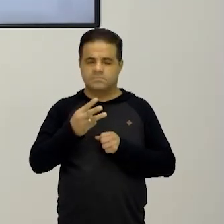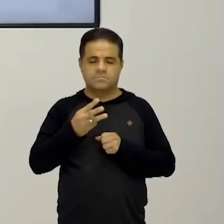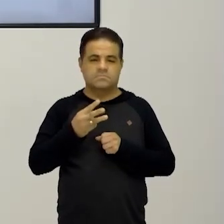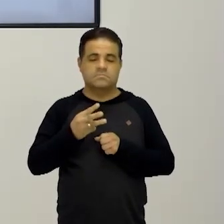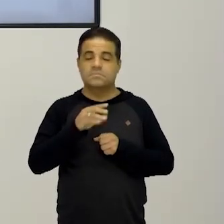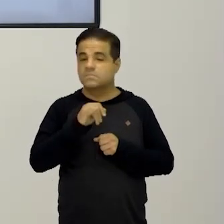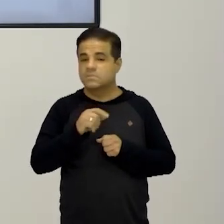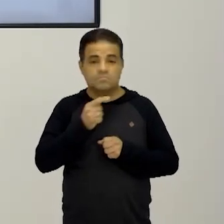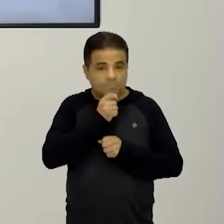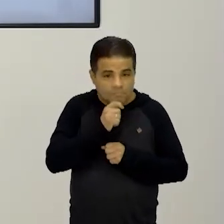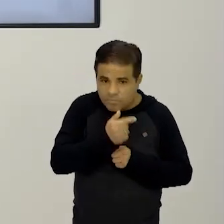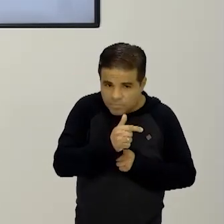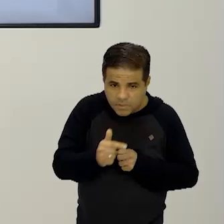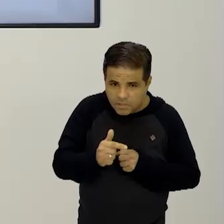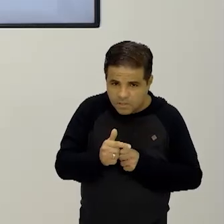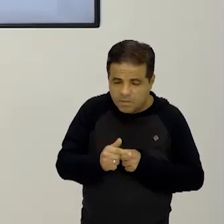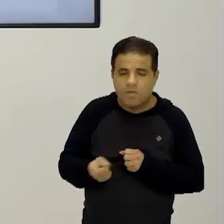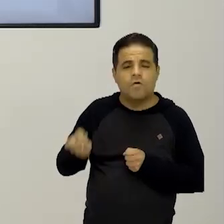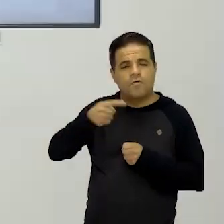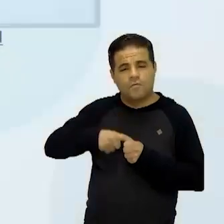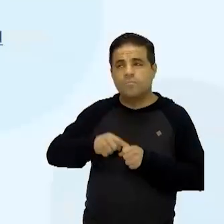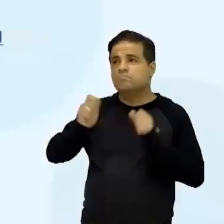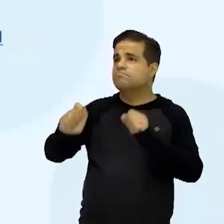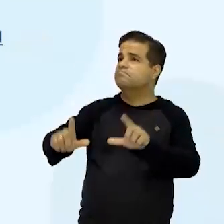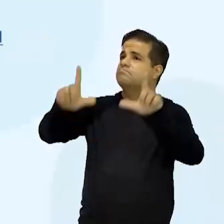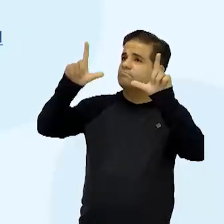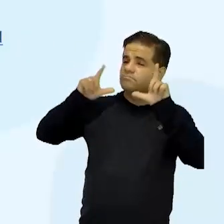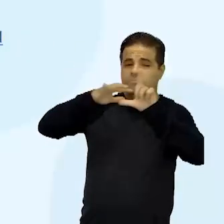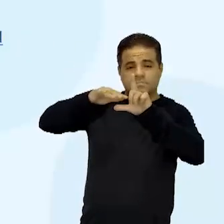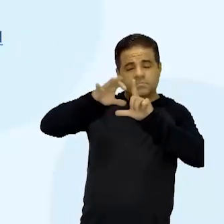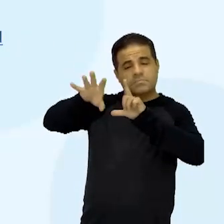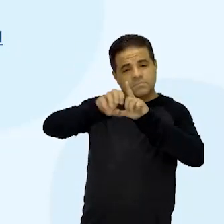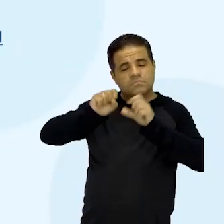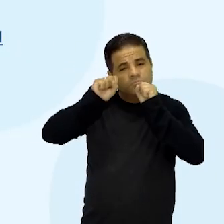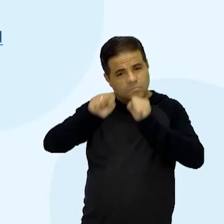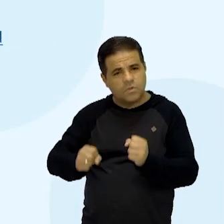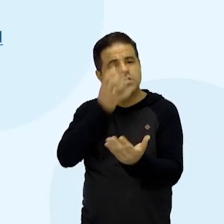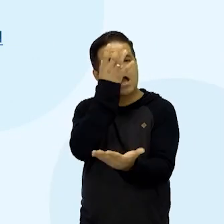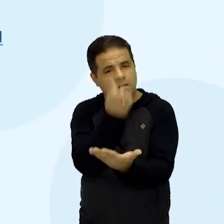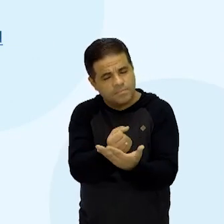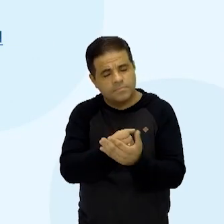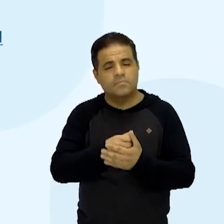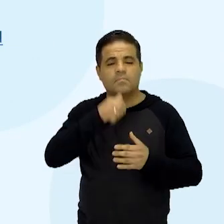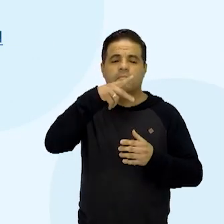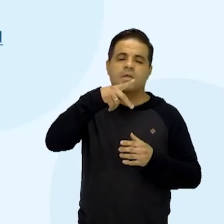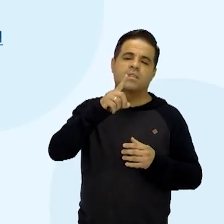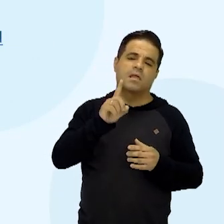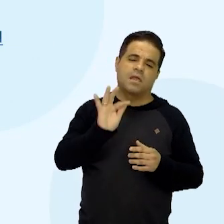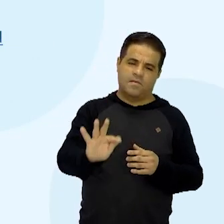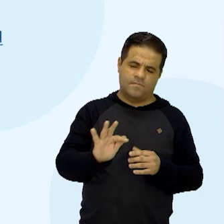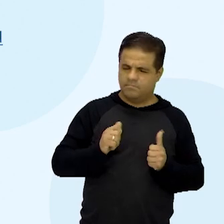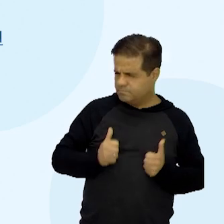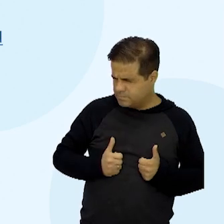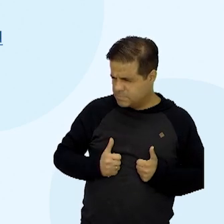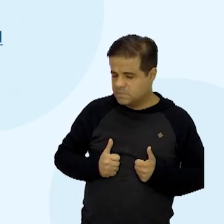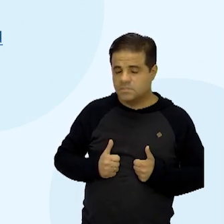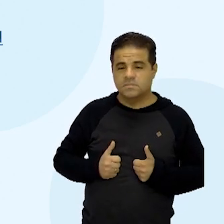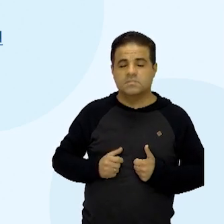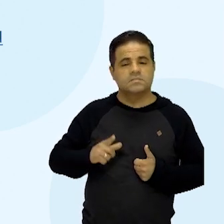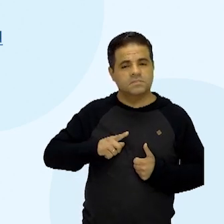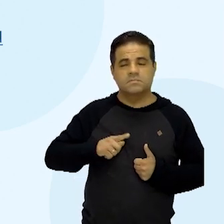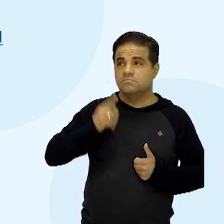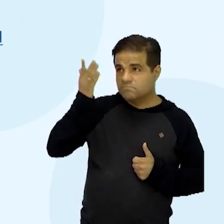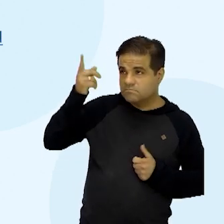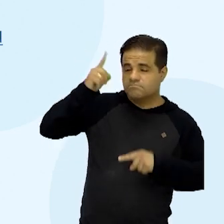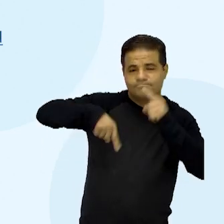Então, caso você ainda não tenha, volta para a tela o QR Code, assim eles podem baixar aí em PDF. Tudo bem? E aí você vai ter